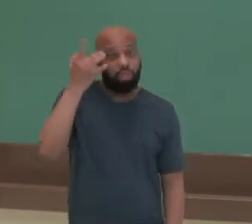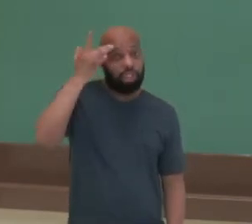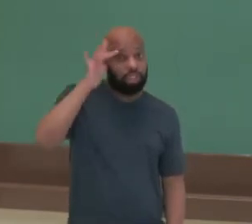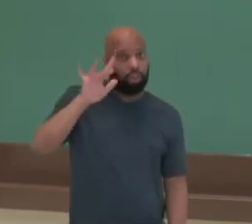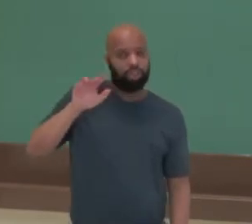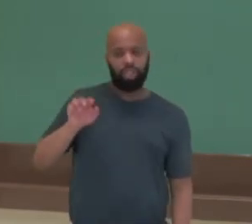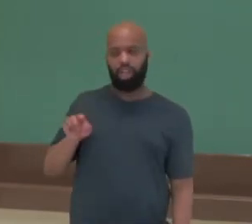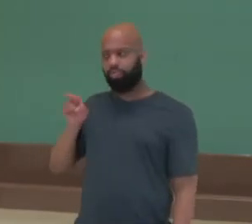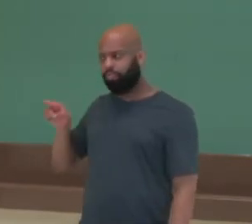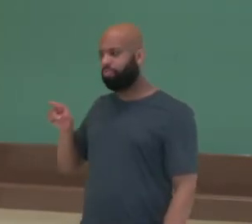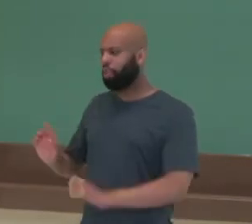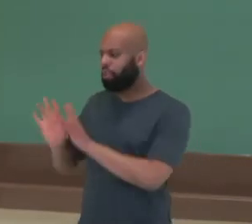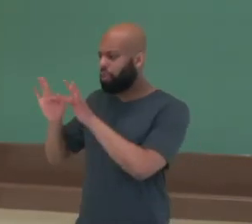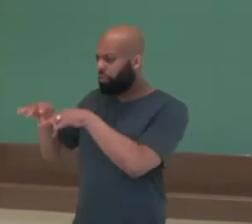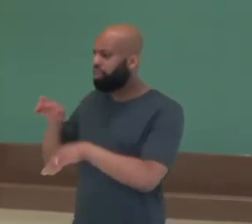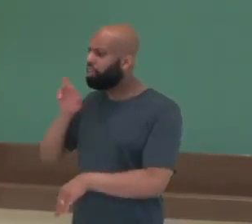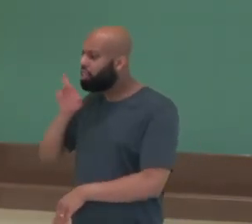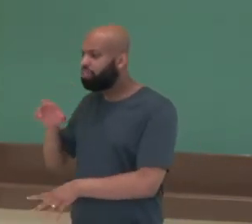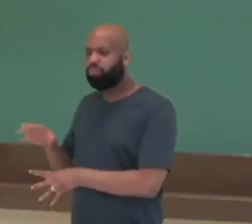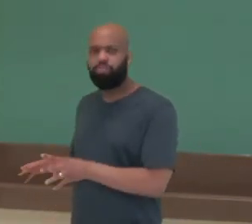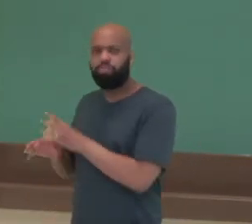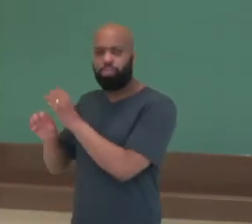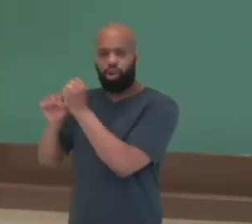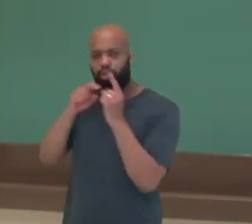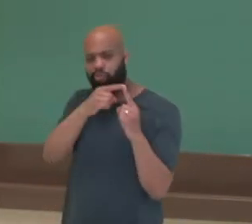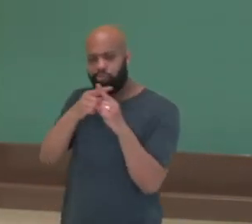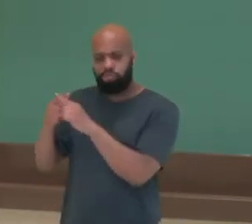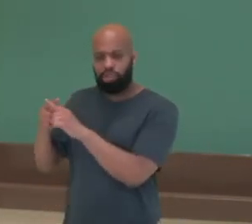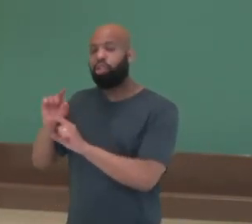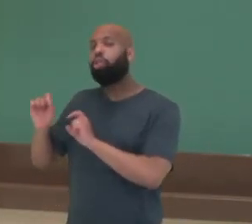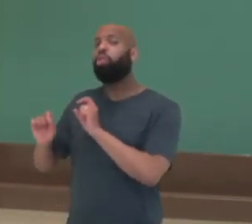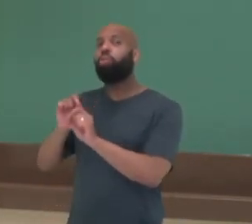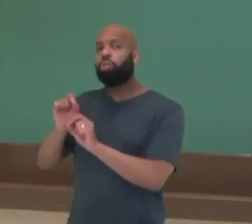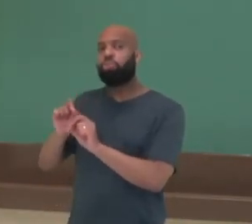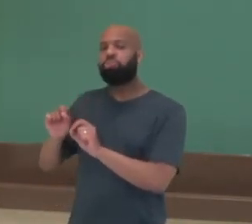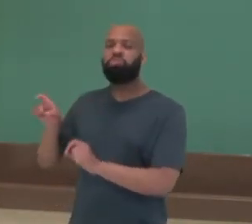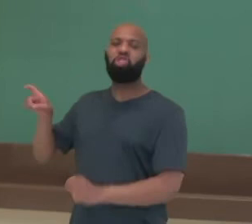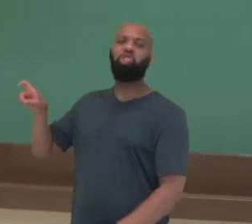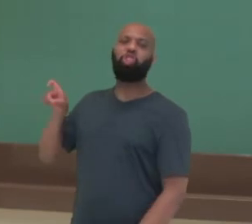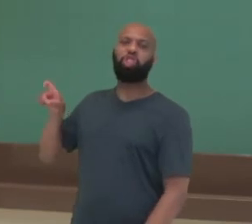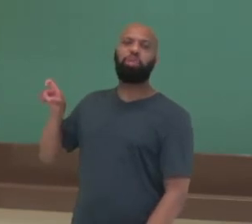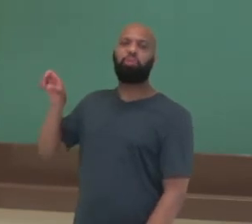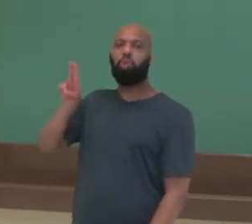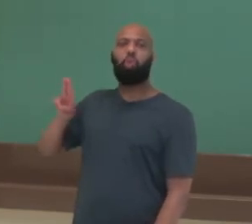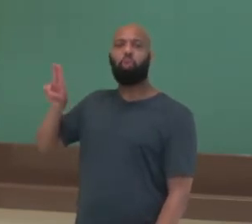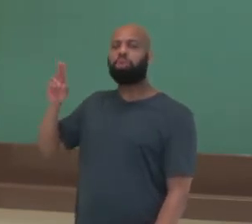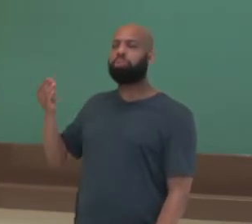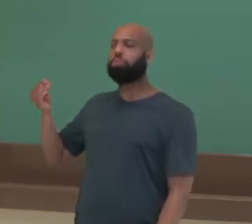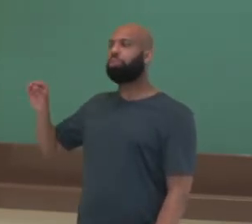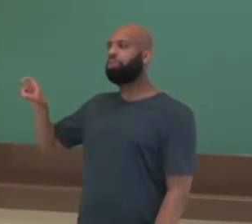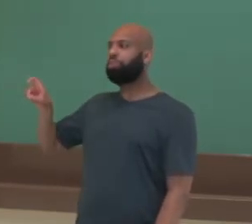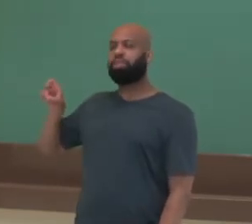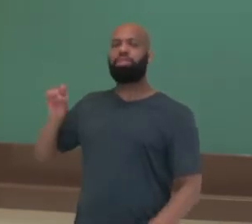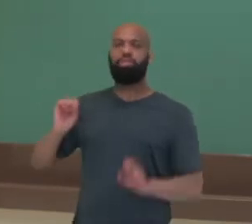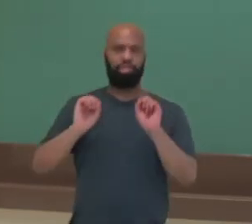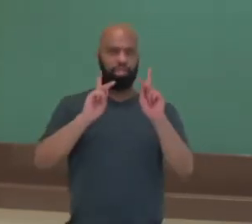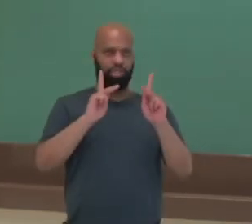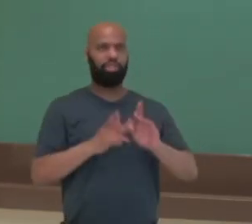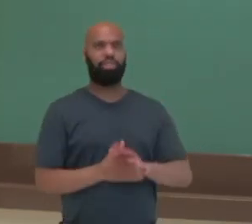sei qual é o valor final desse produto. Então, nós vamos chamar esse valor final de X,